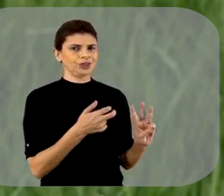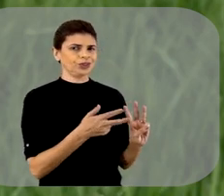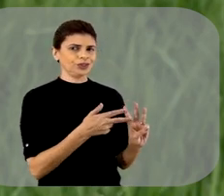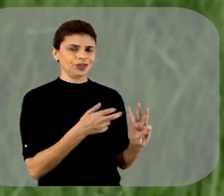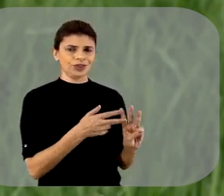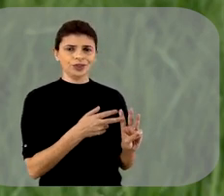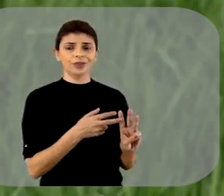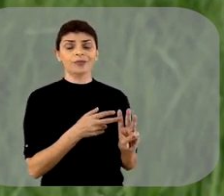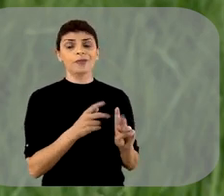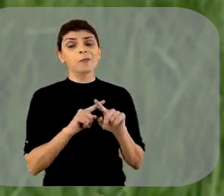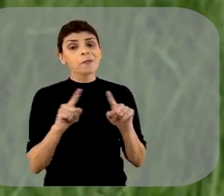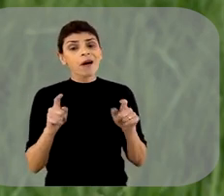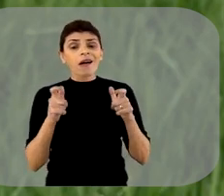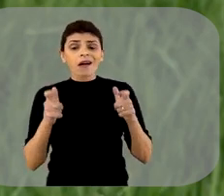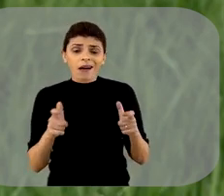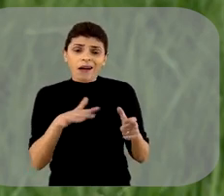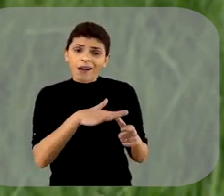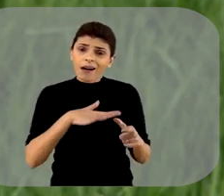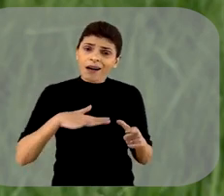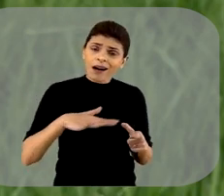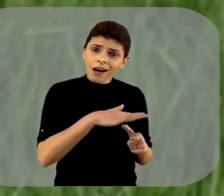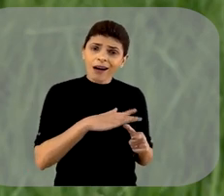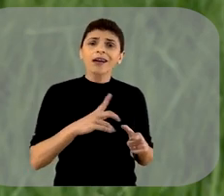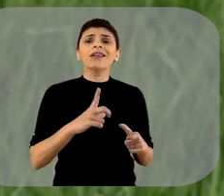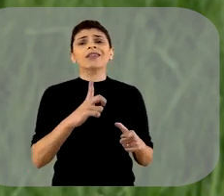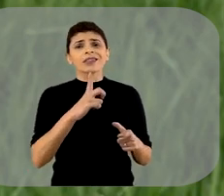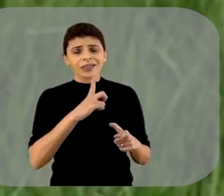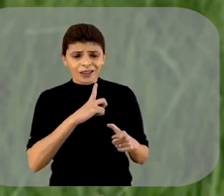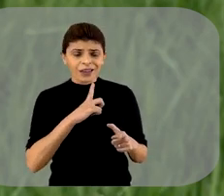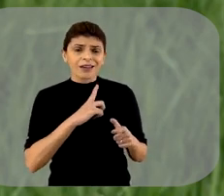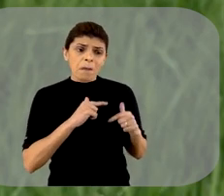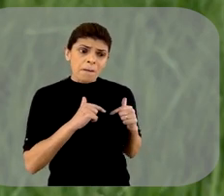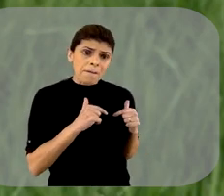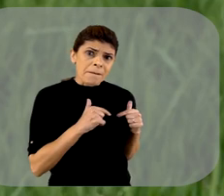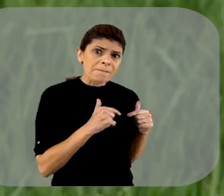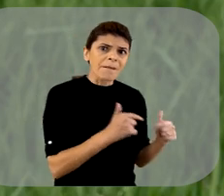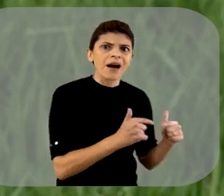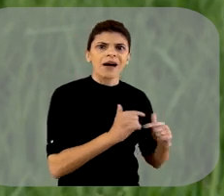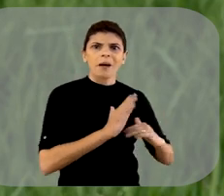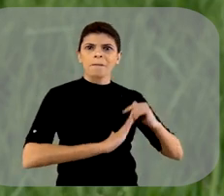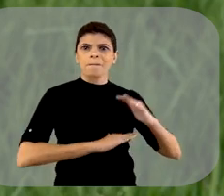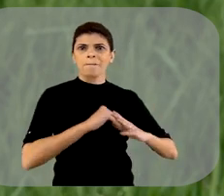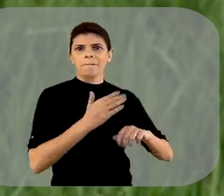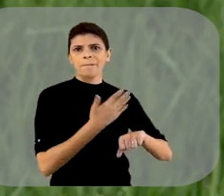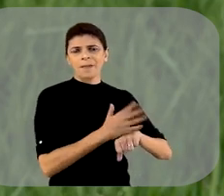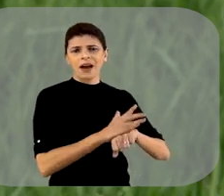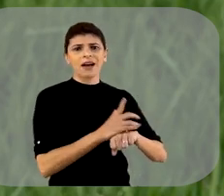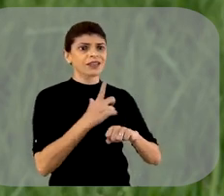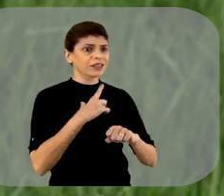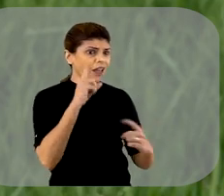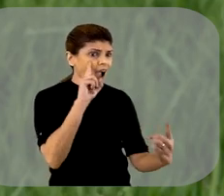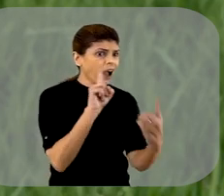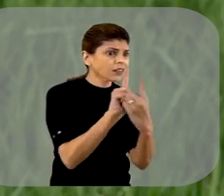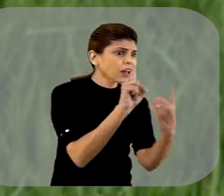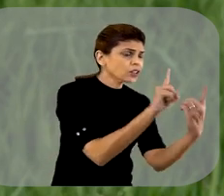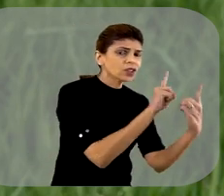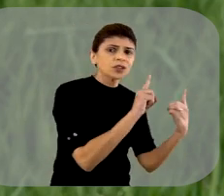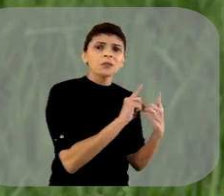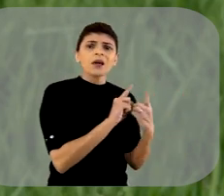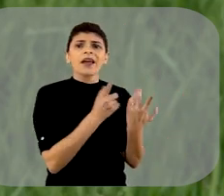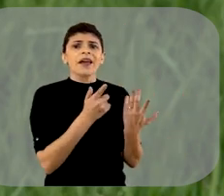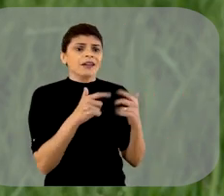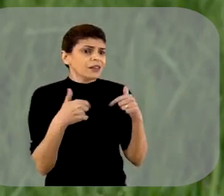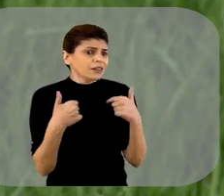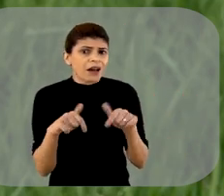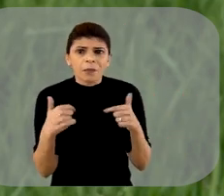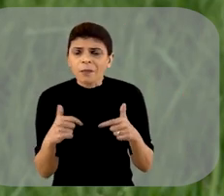E é um campo que atua muito na prática, né? Se faz muito o atendimento,